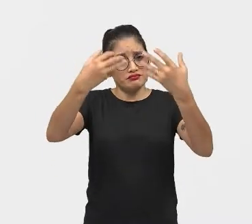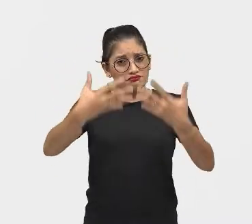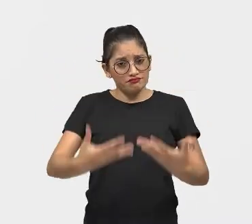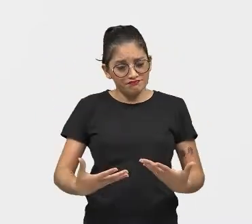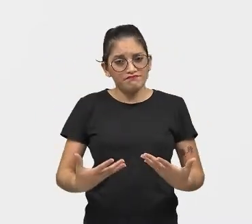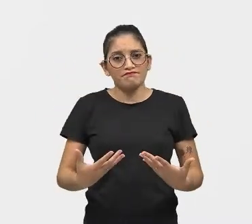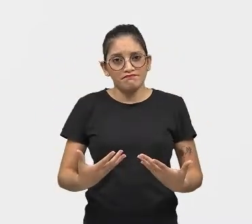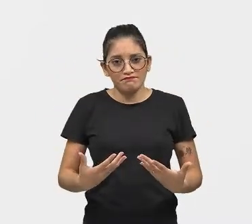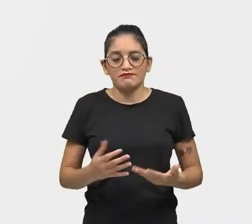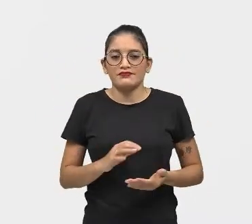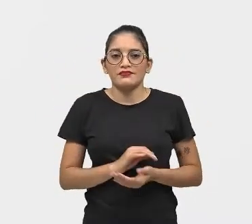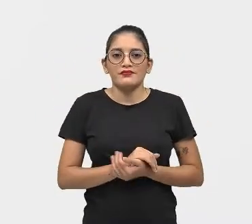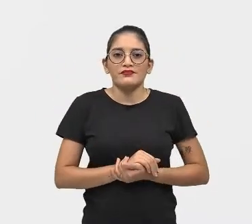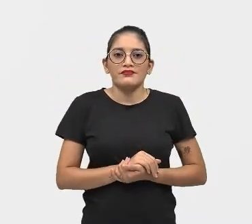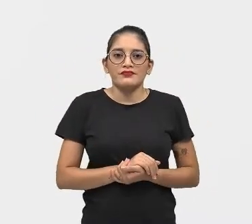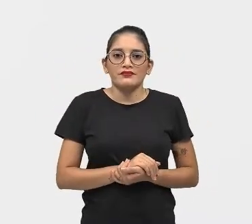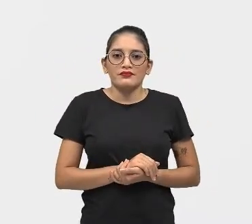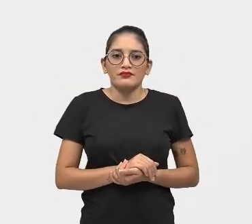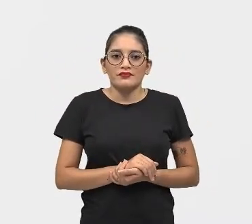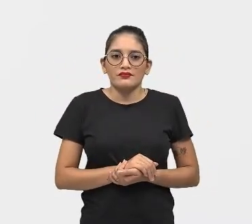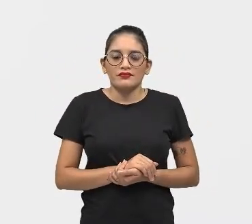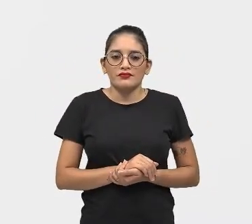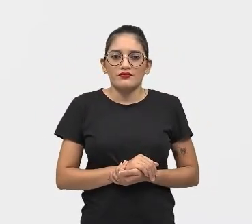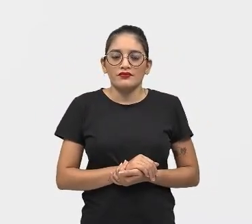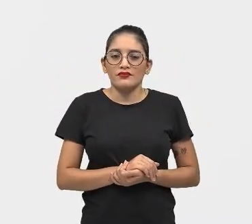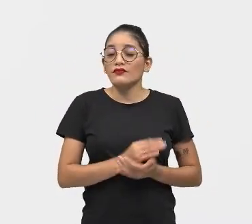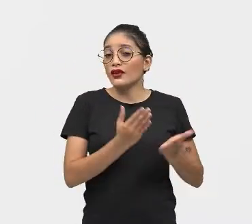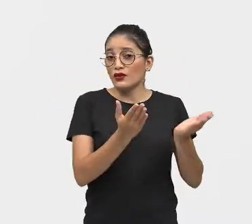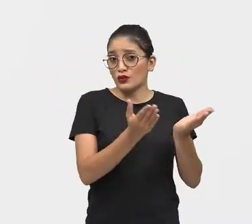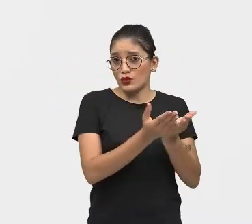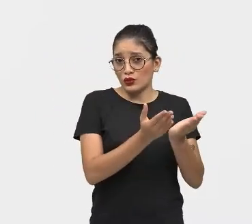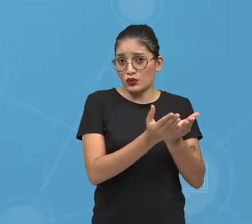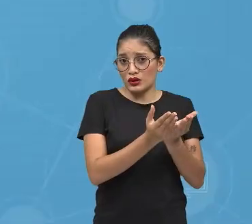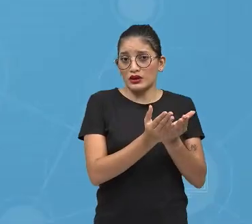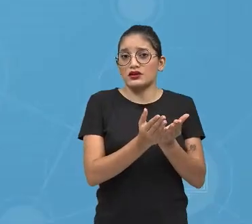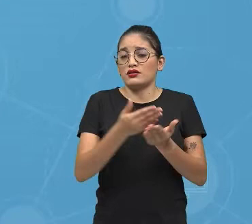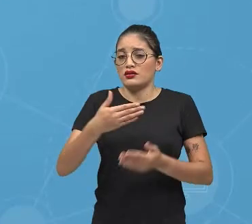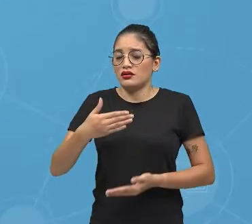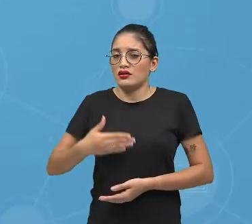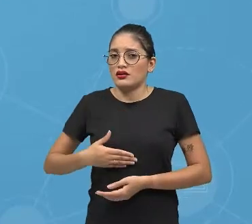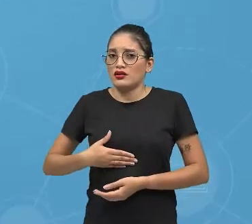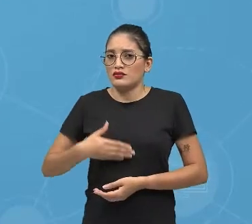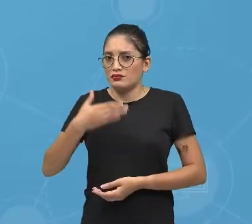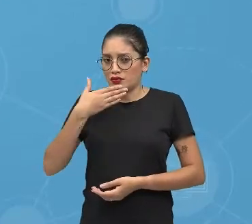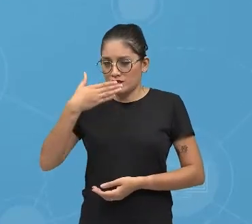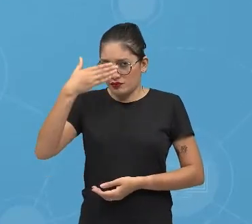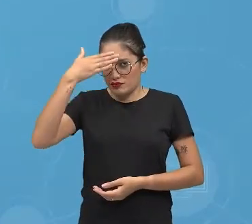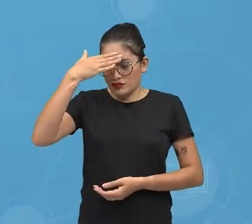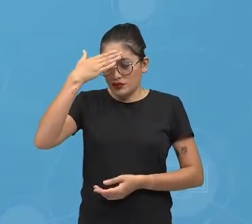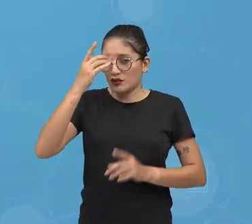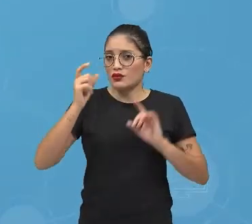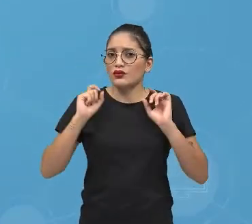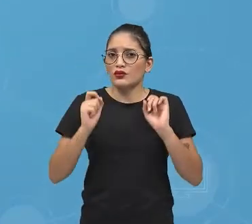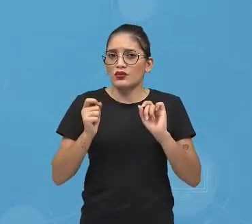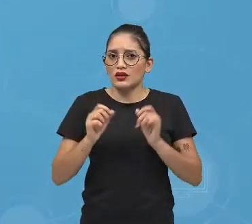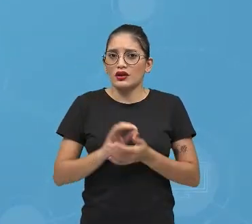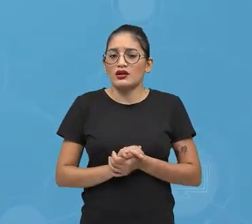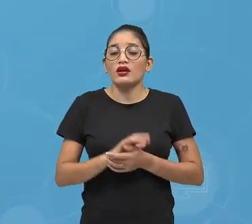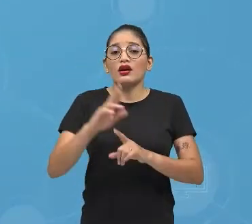que o cristianismo e o islamismo podemos dizer que